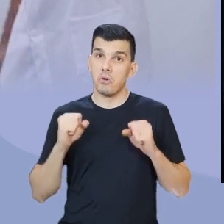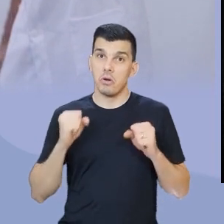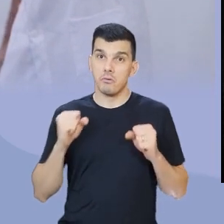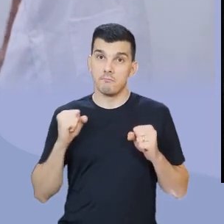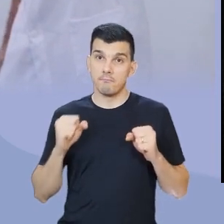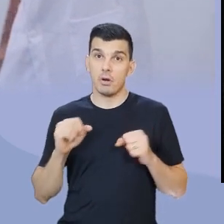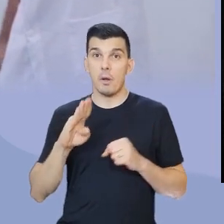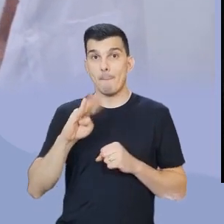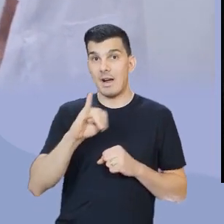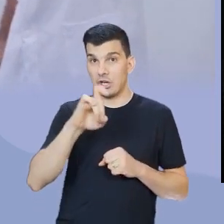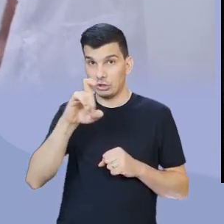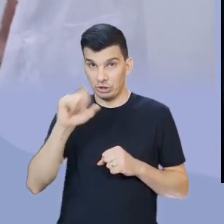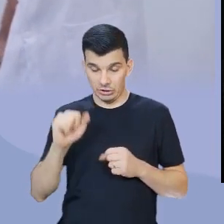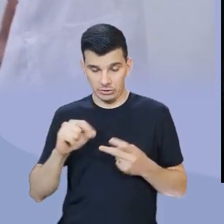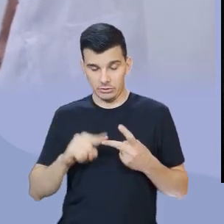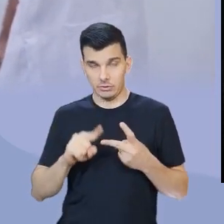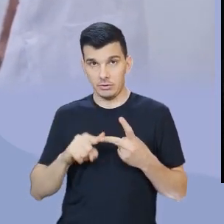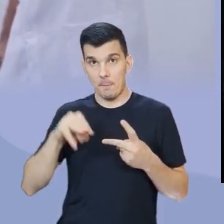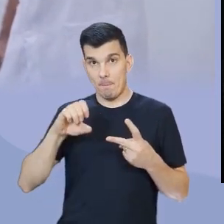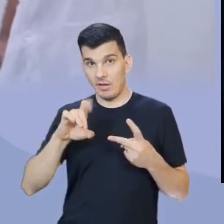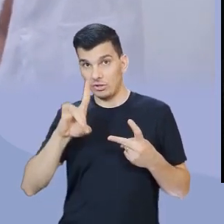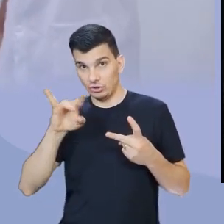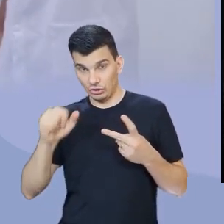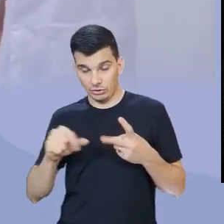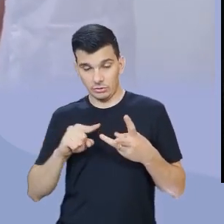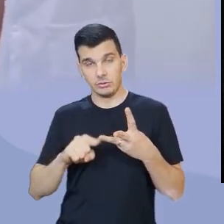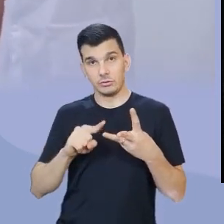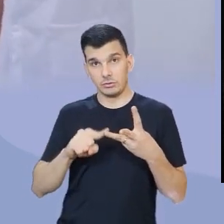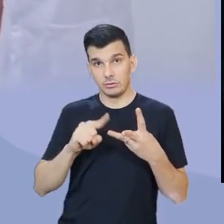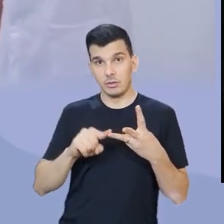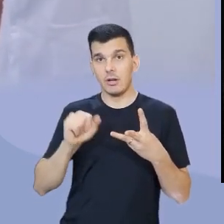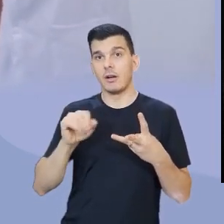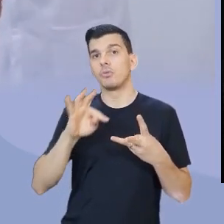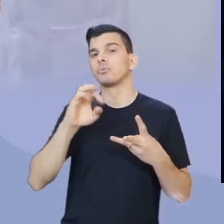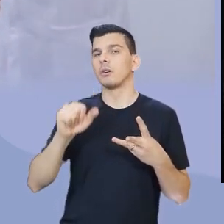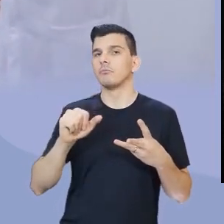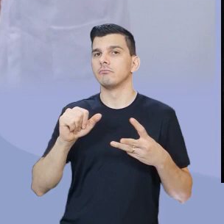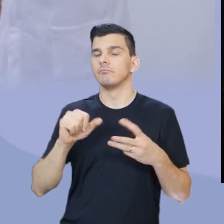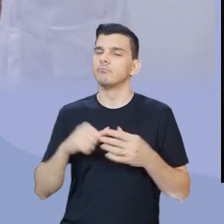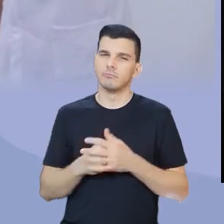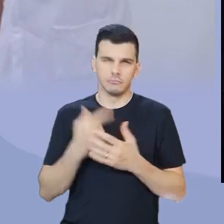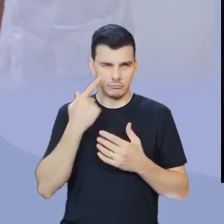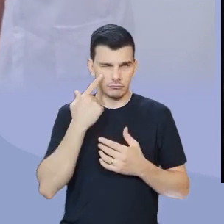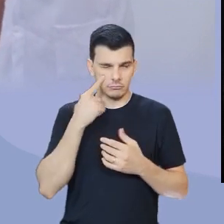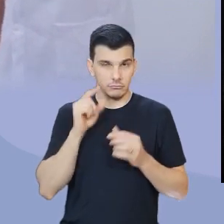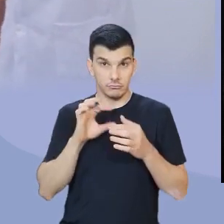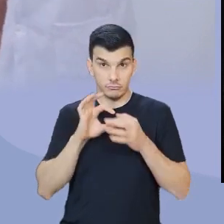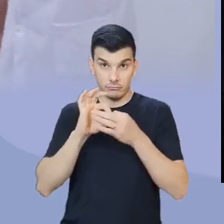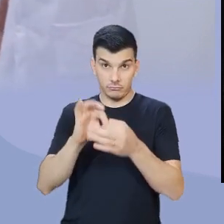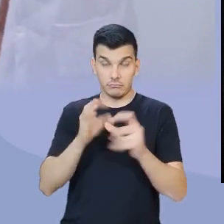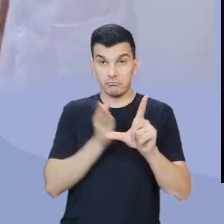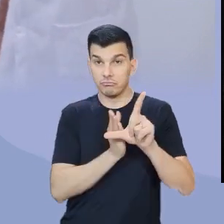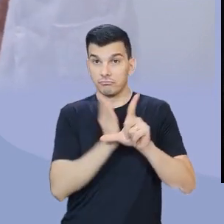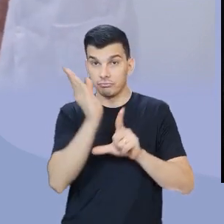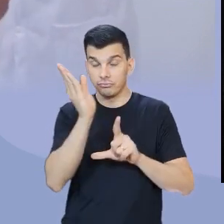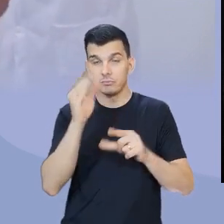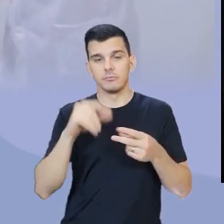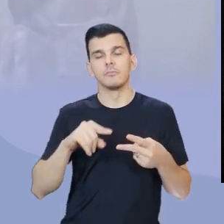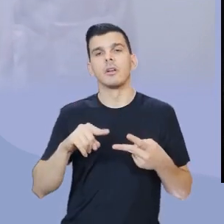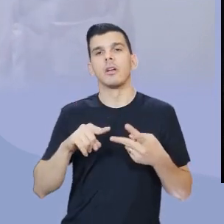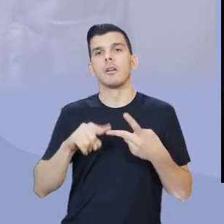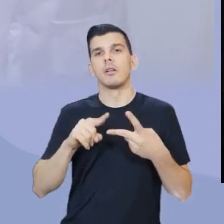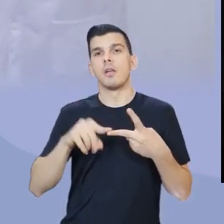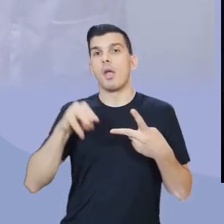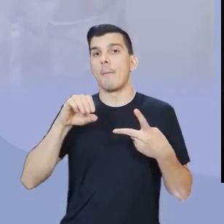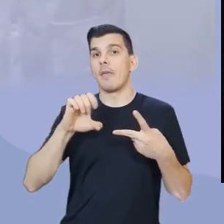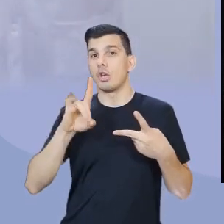declividade baixa, declividade média, declividade alta. Você pegou a visão, meu hacker? A declividade média